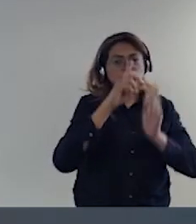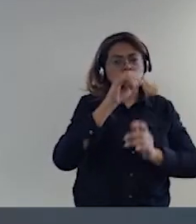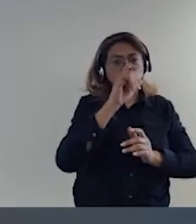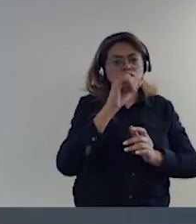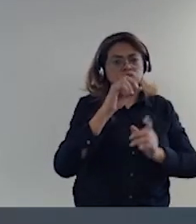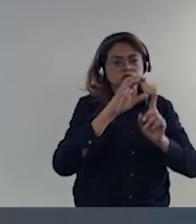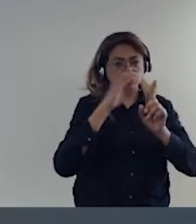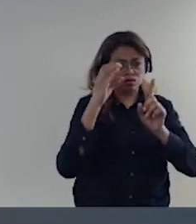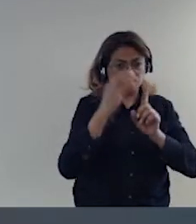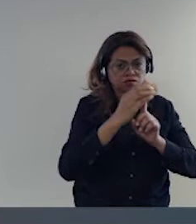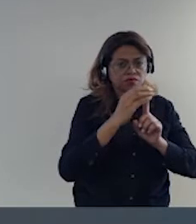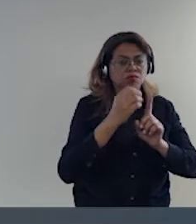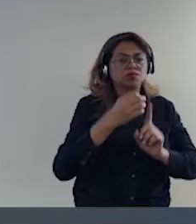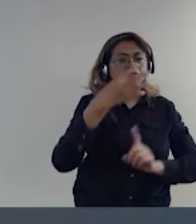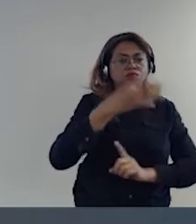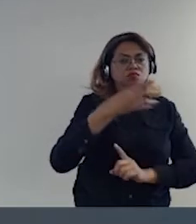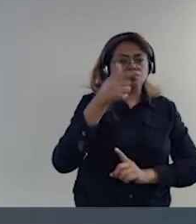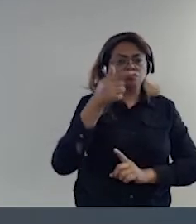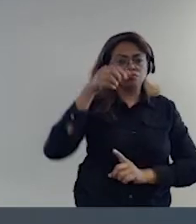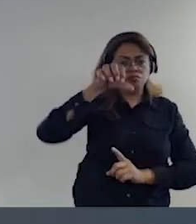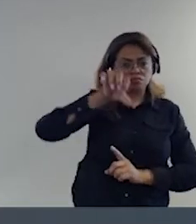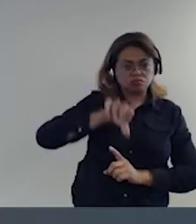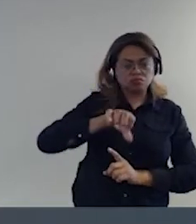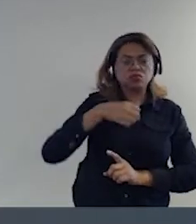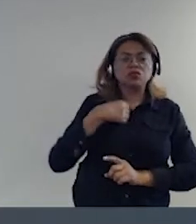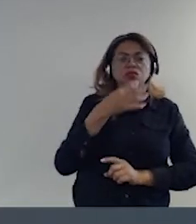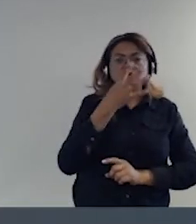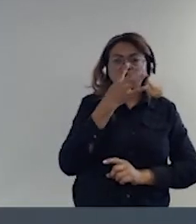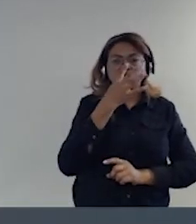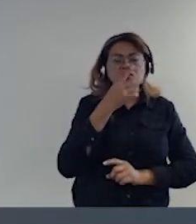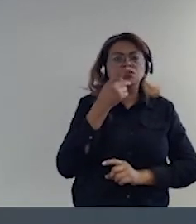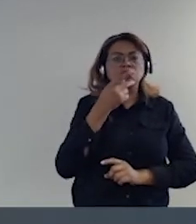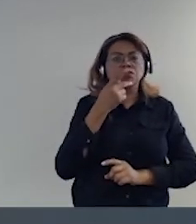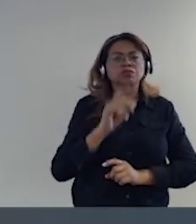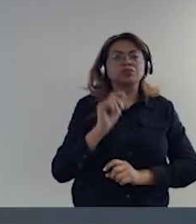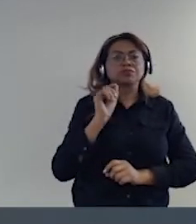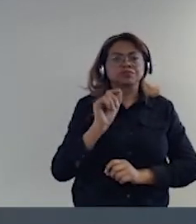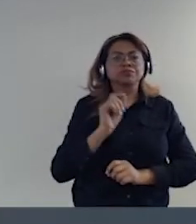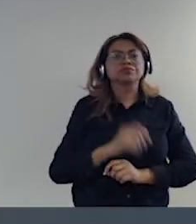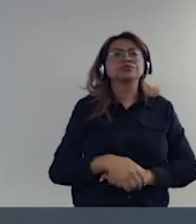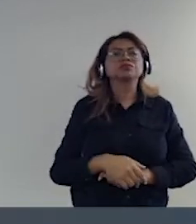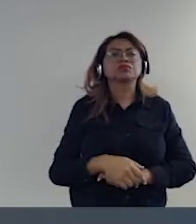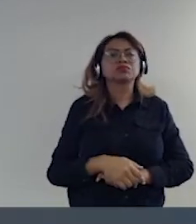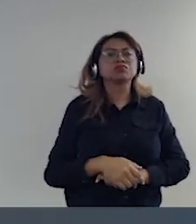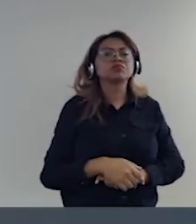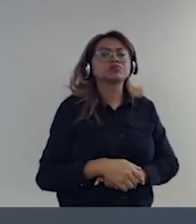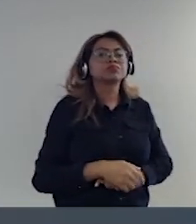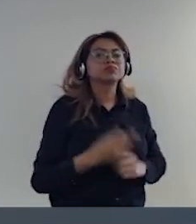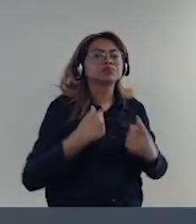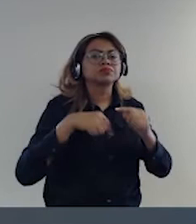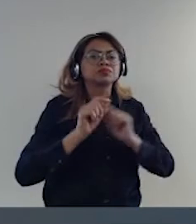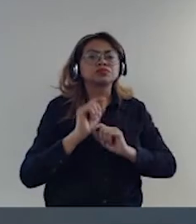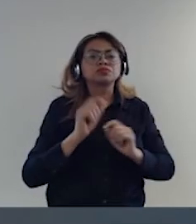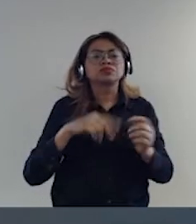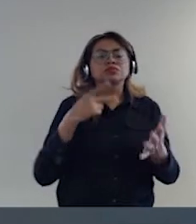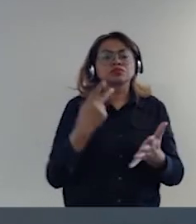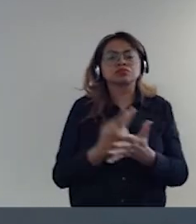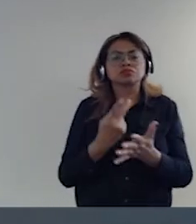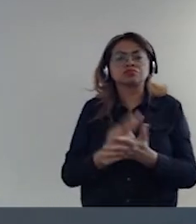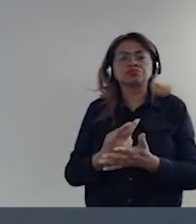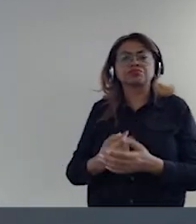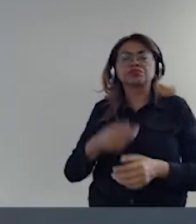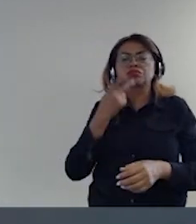eu queria fazer uma observação no sentido de que o efeito dessa